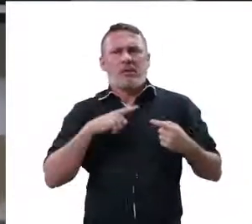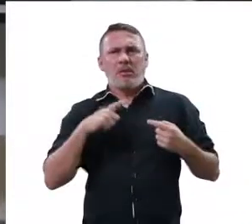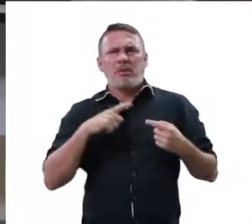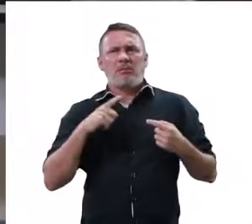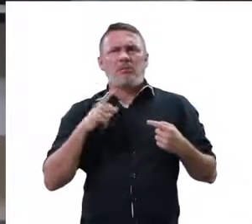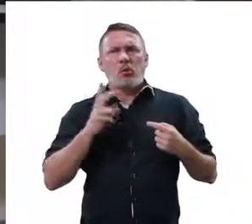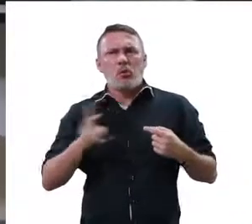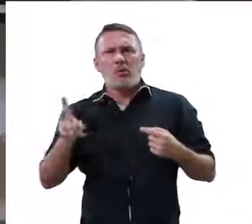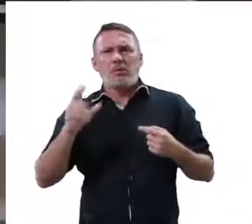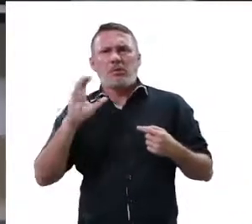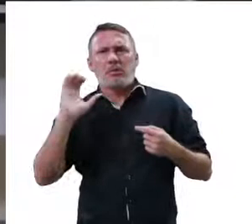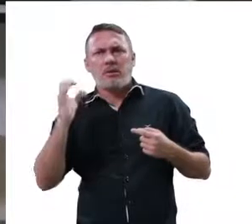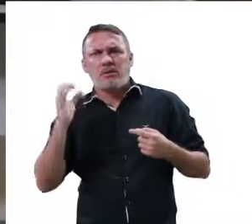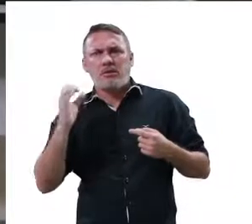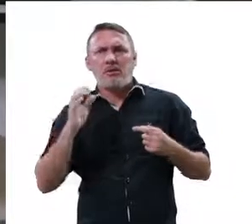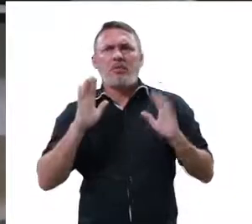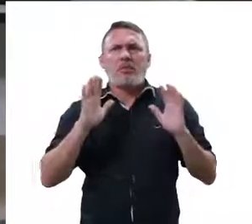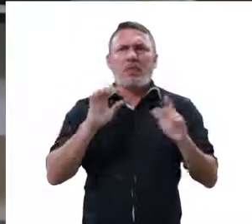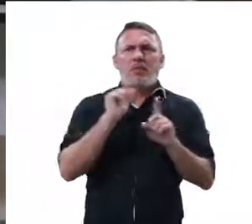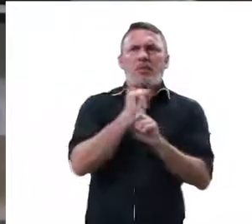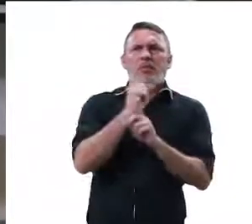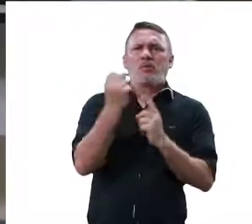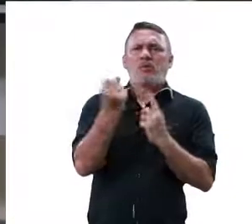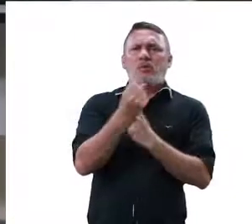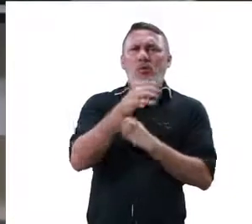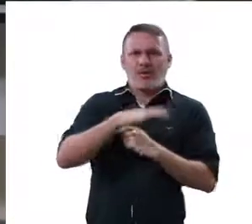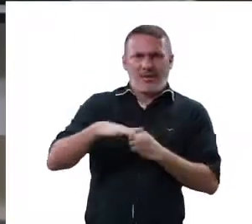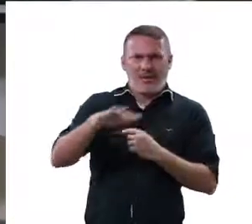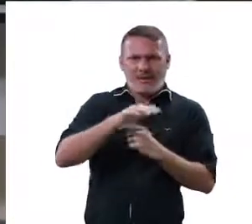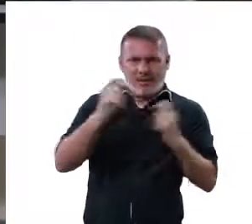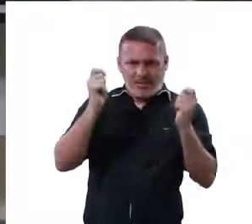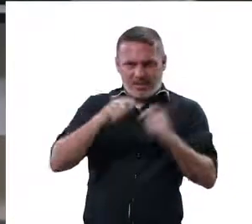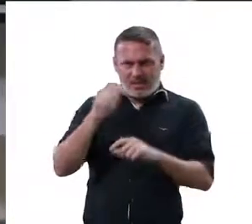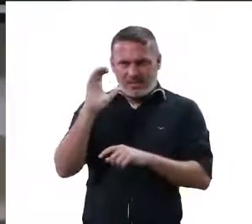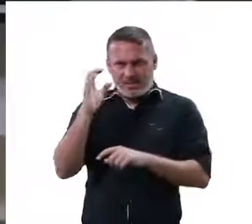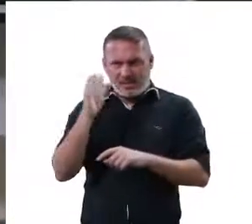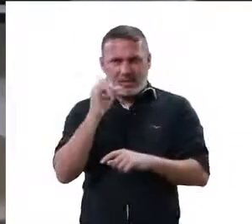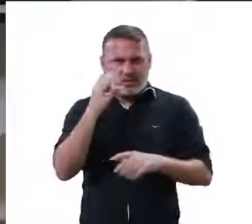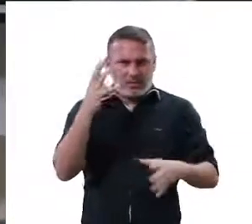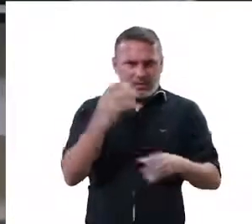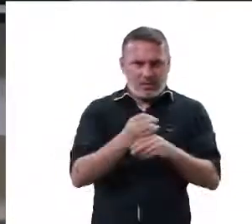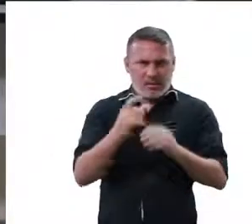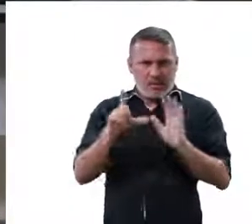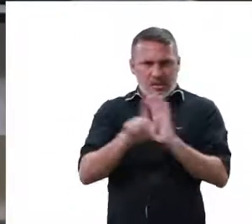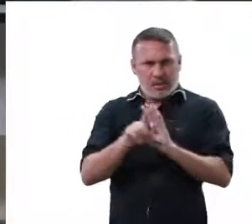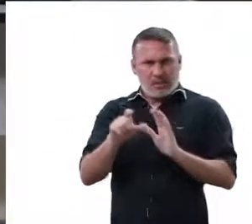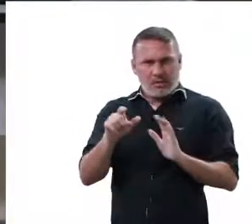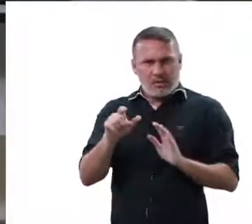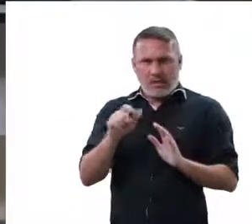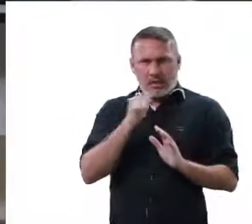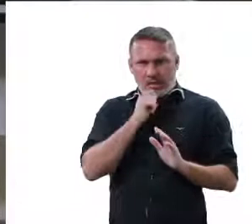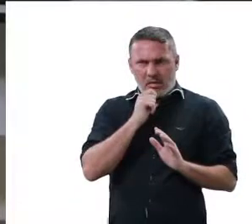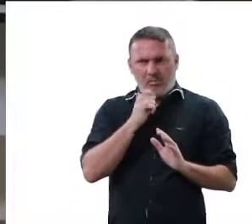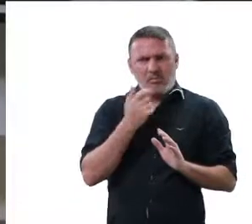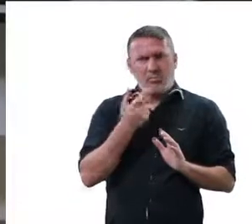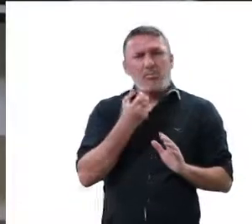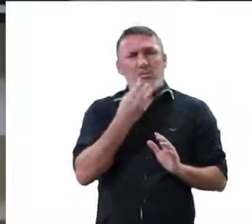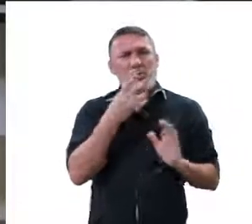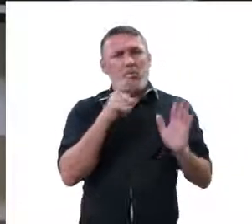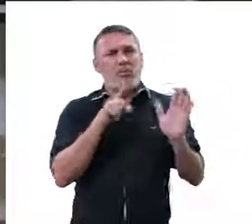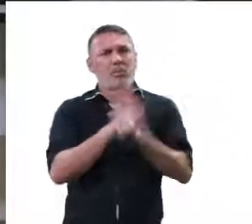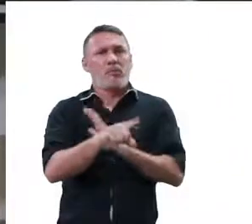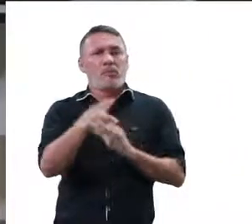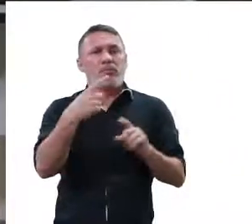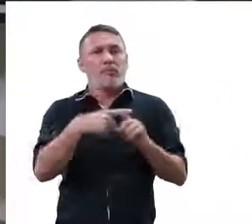e não abandona o caráter científico, então como é que a sociologia pode ser científica sem a existência de leis? Boa pergunta. A ideia